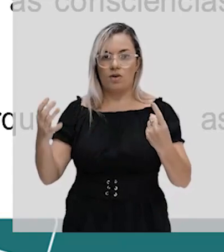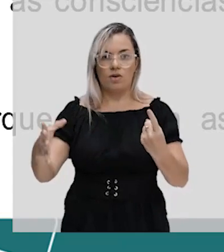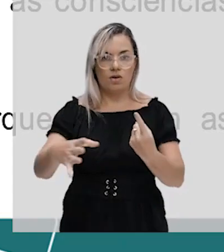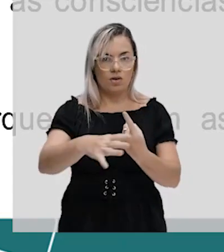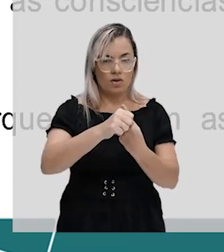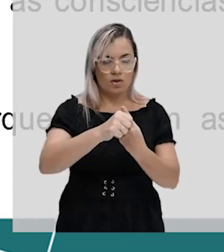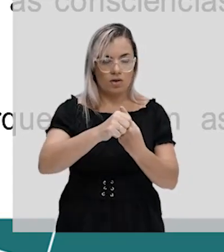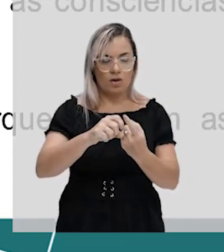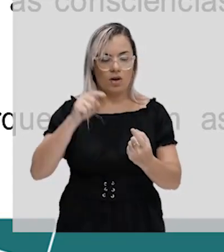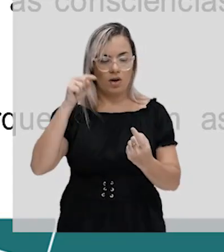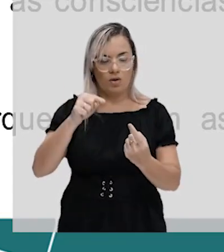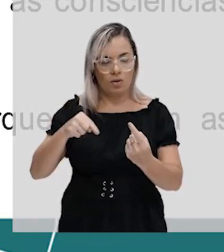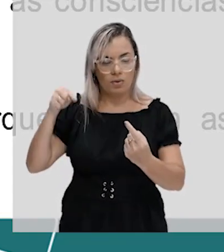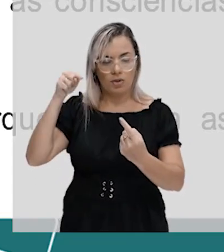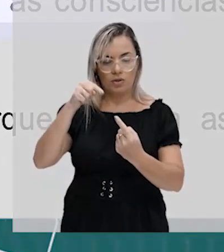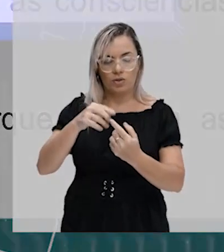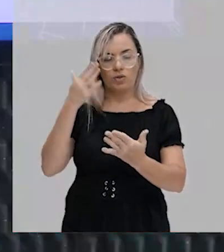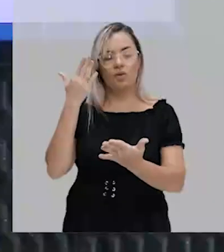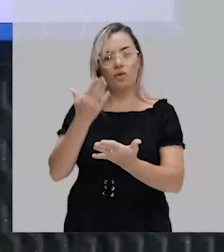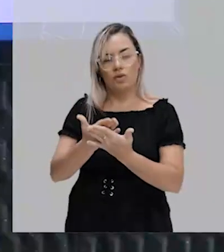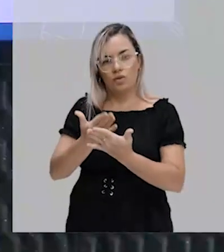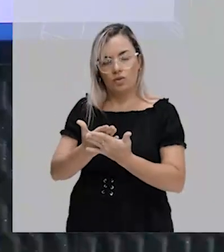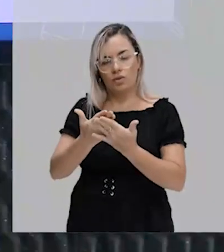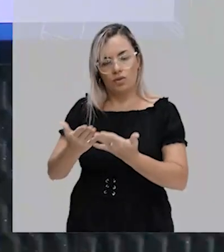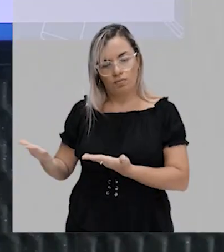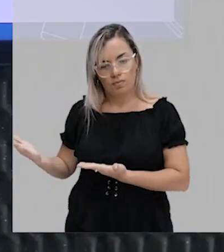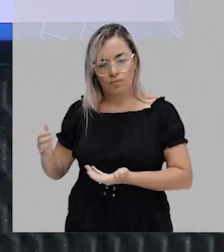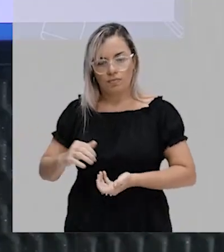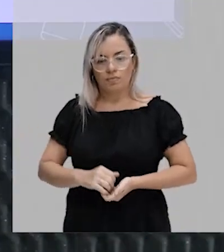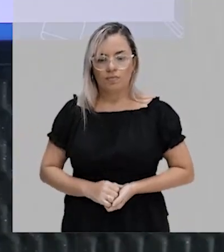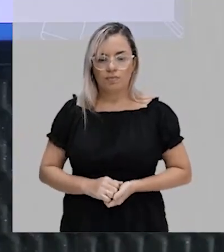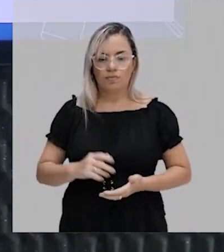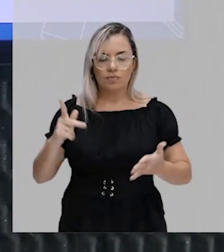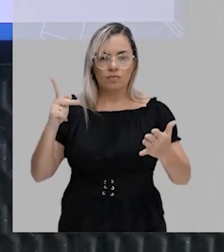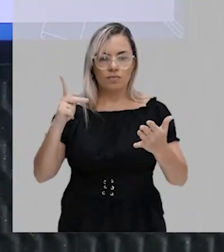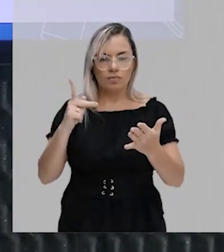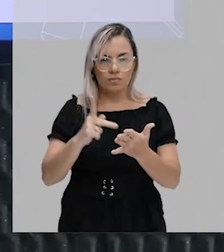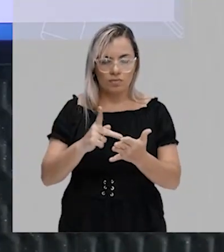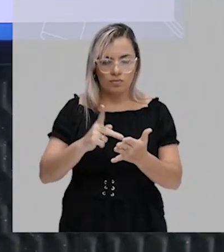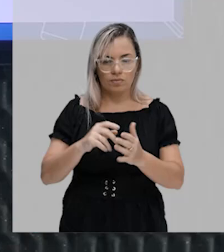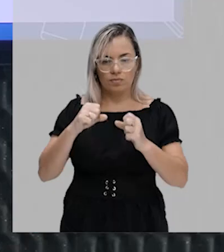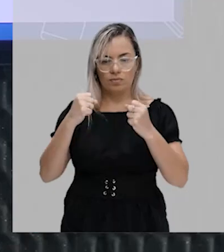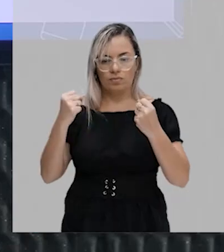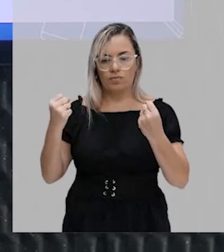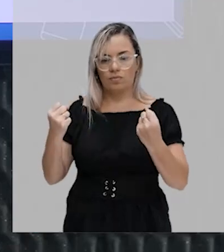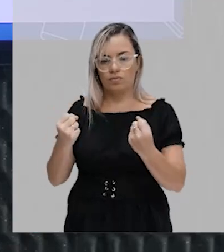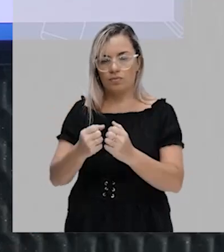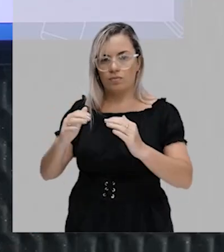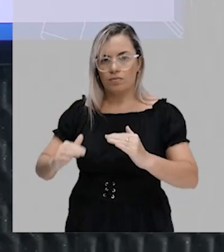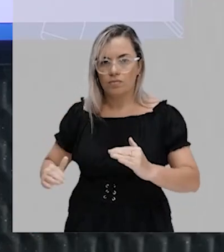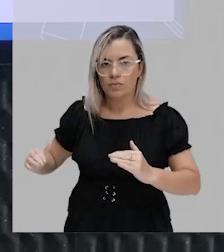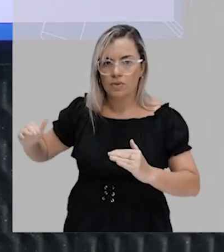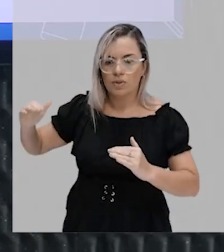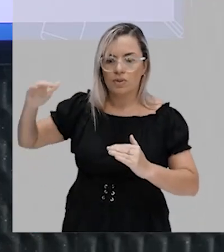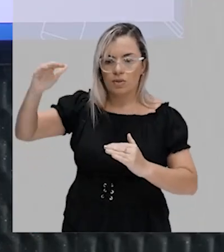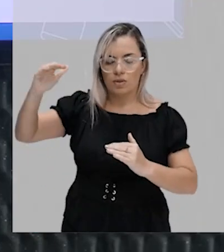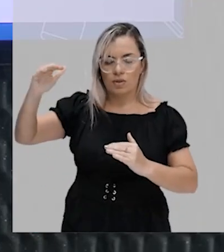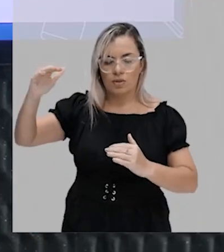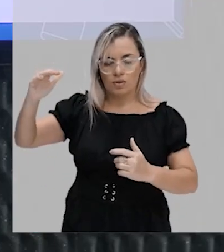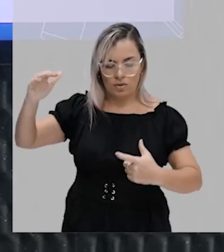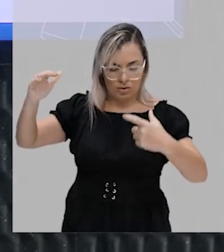estudo da sociologia. Os fatos sociais são maiores que os indivíduos, estão acima